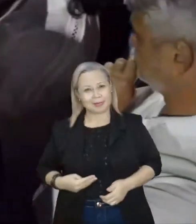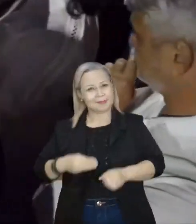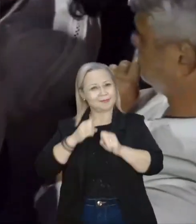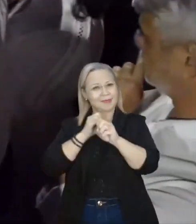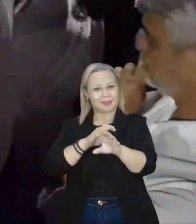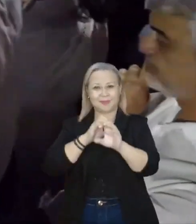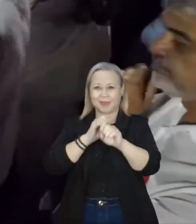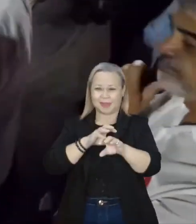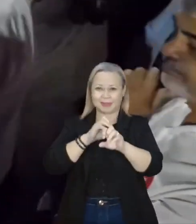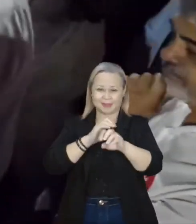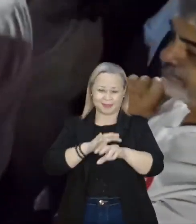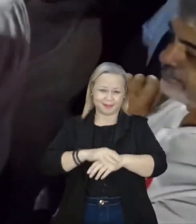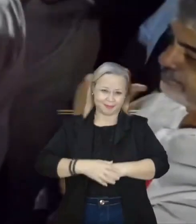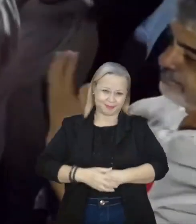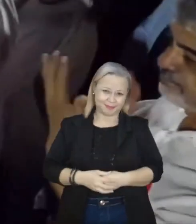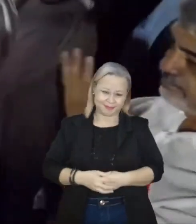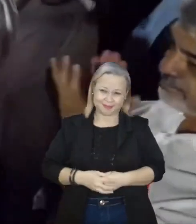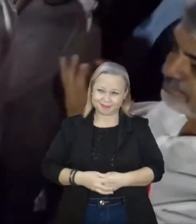educação.